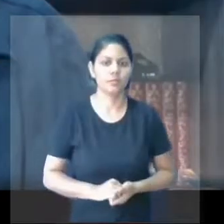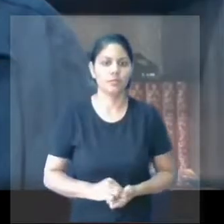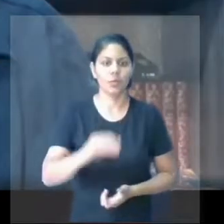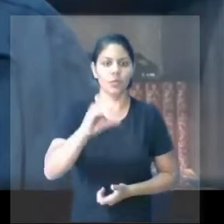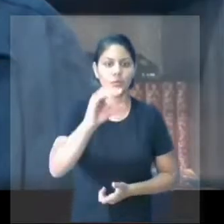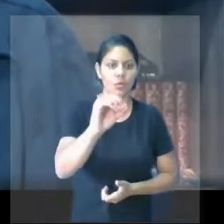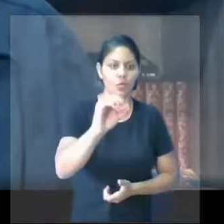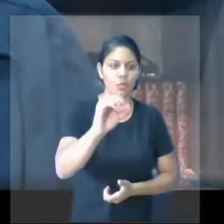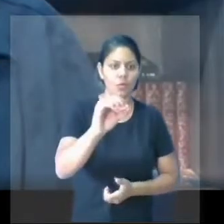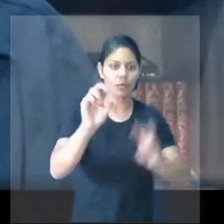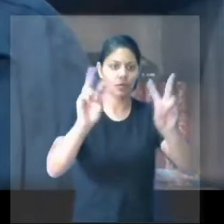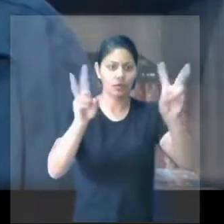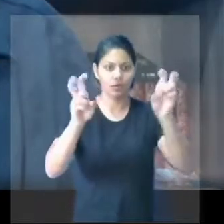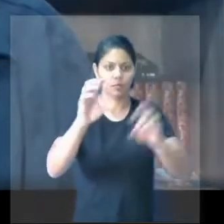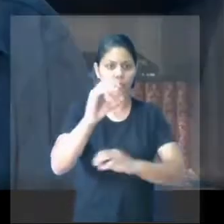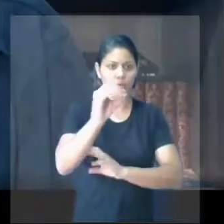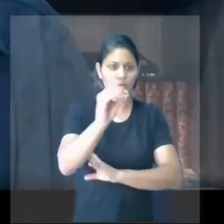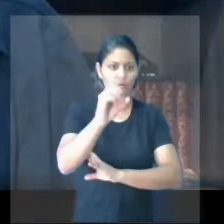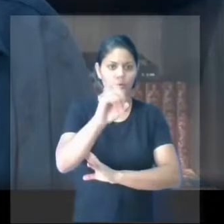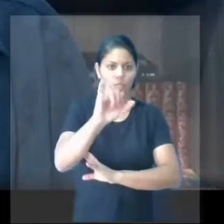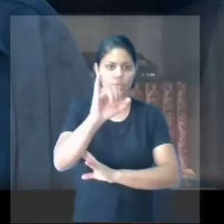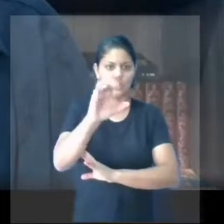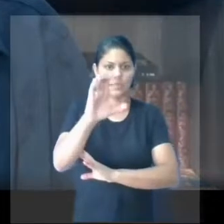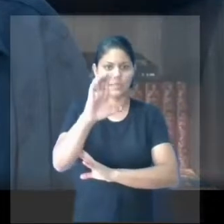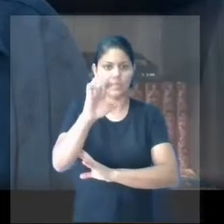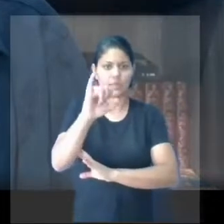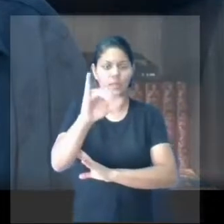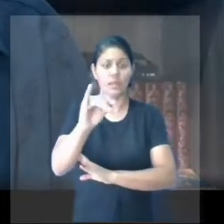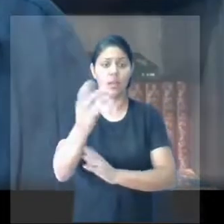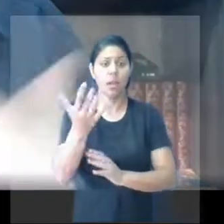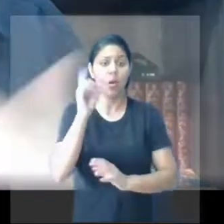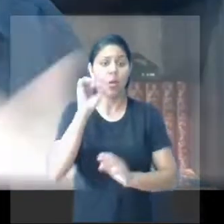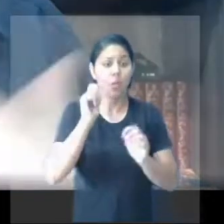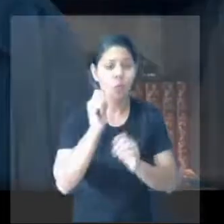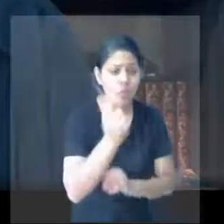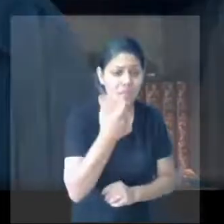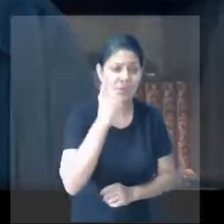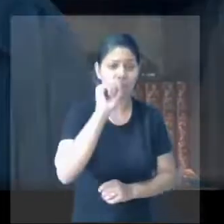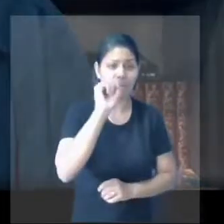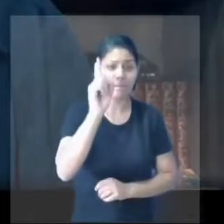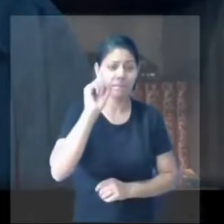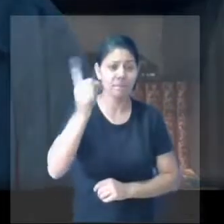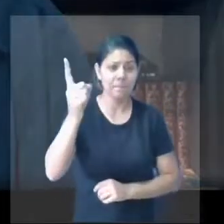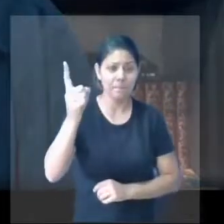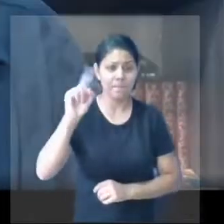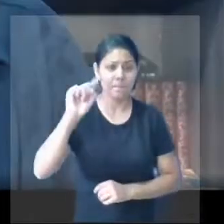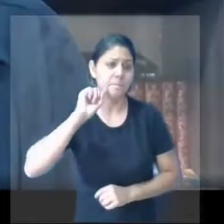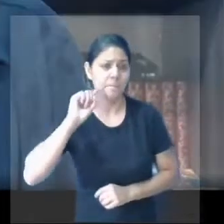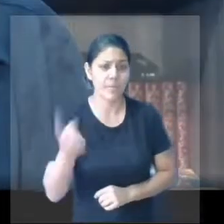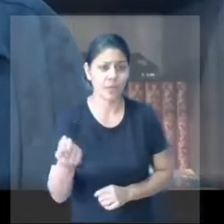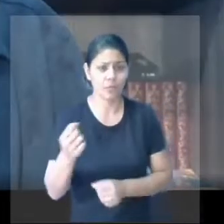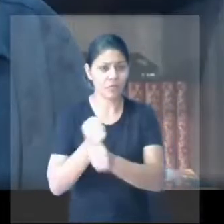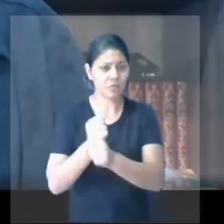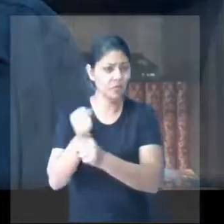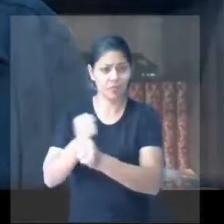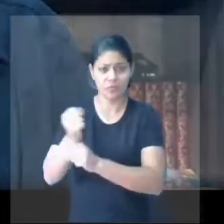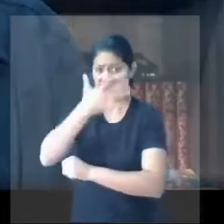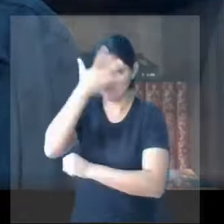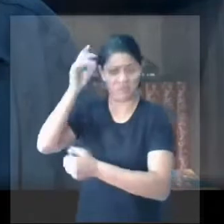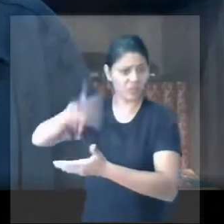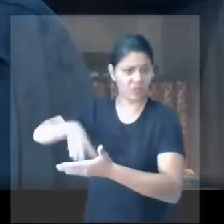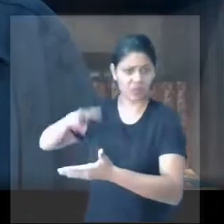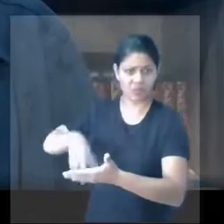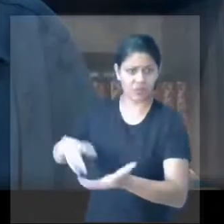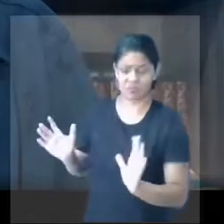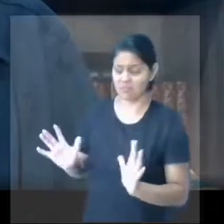Odisseia, durante quase 1.000 anos, não foi lida. Precisou de existir aí intelectuais capazes de ler